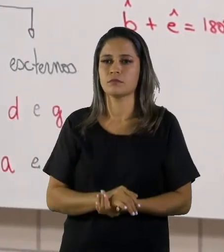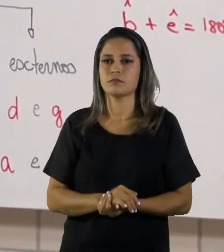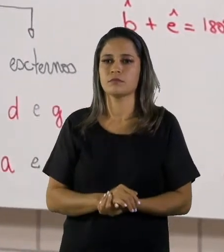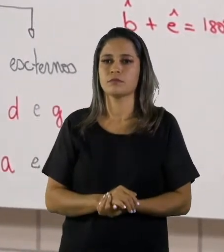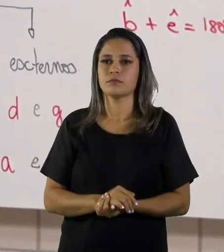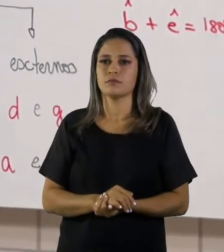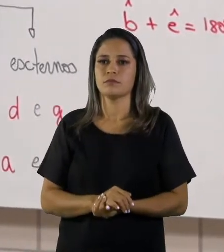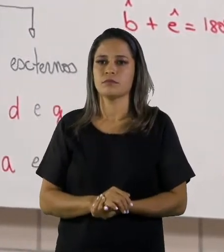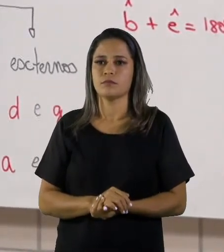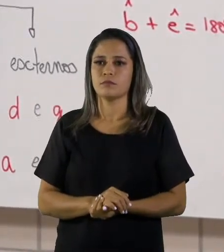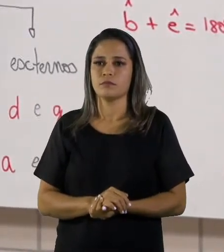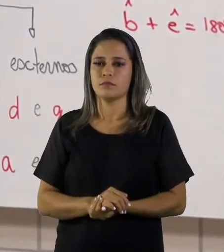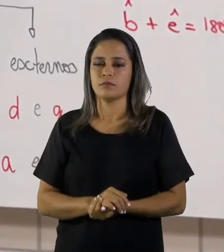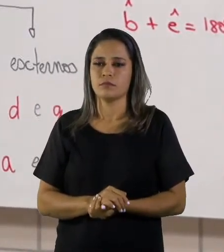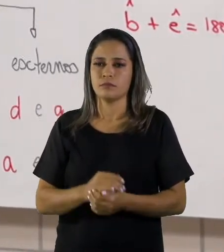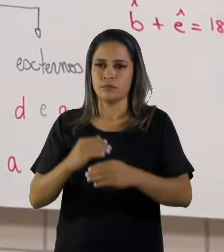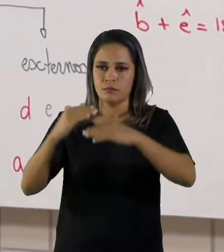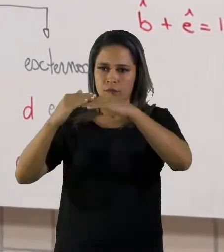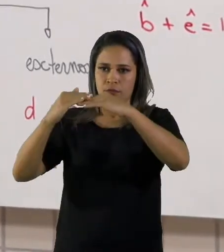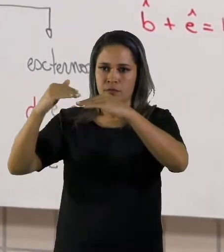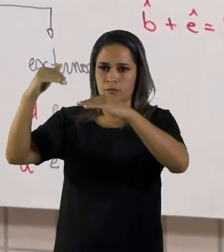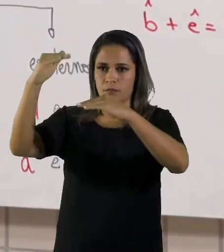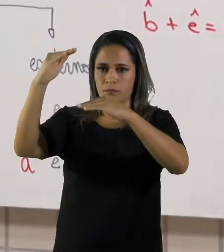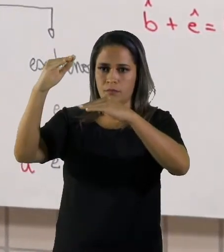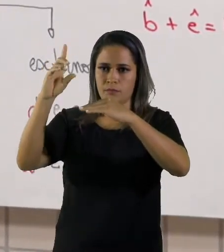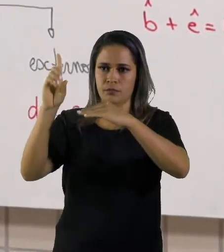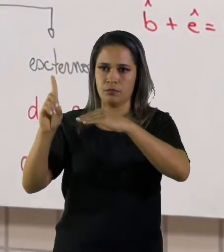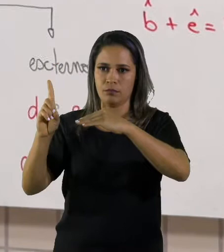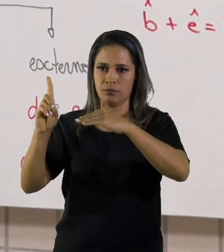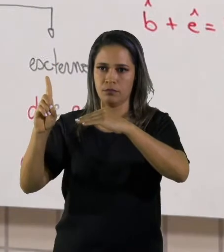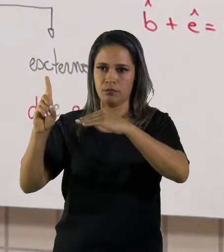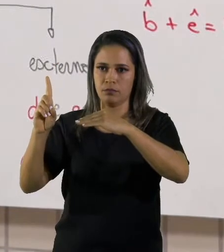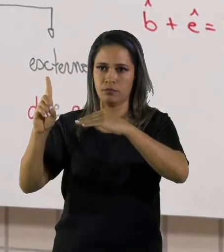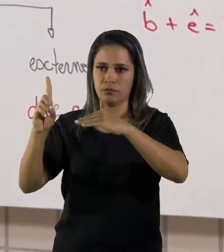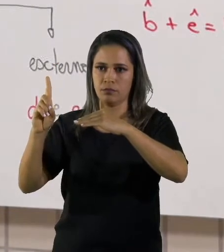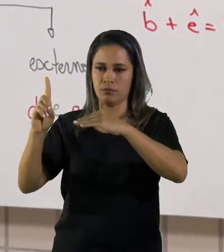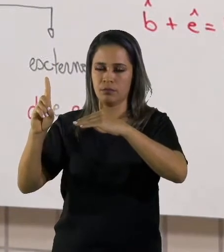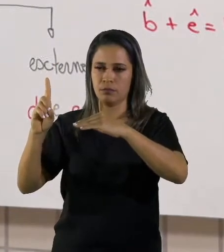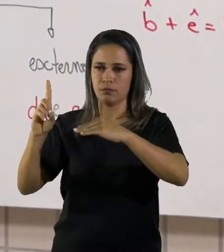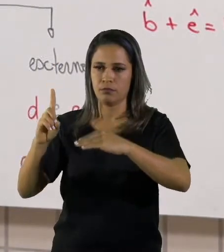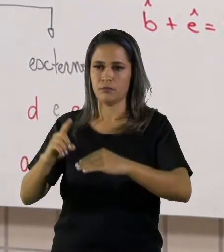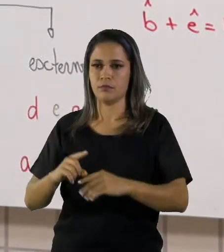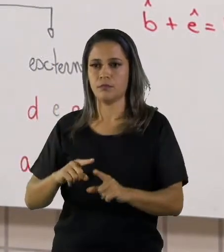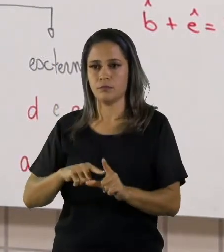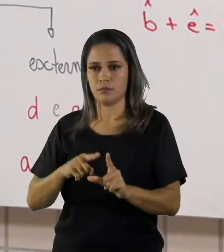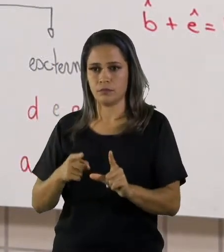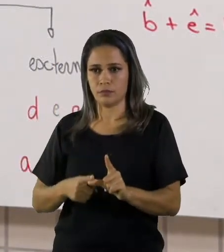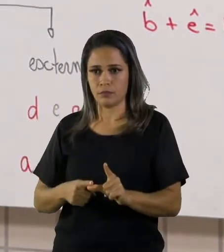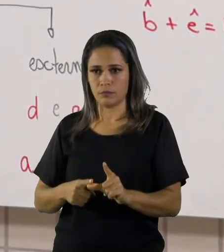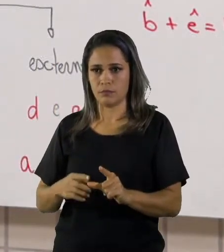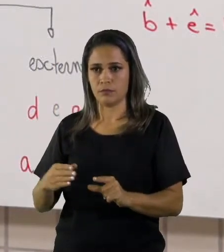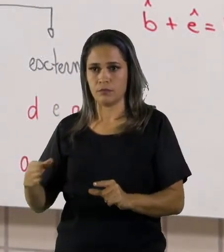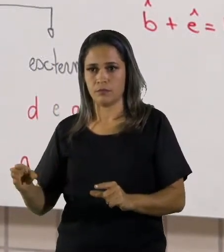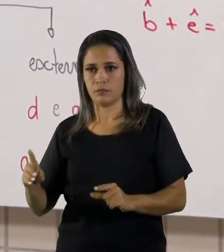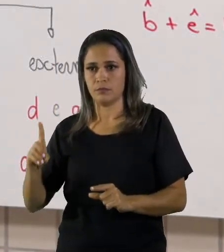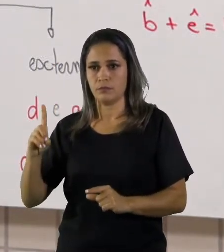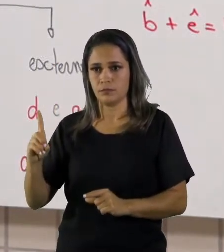ângulo externo da direita com o ângulo externo da esquerda.